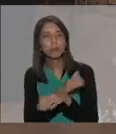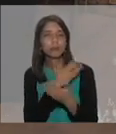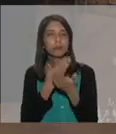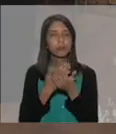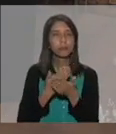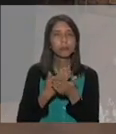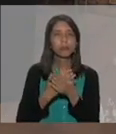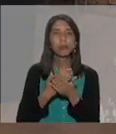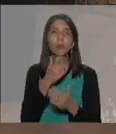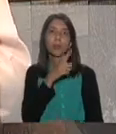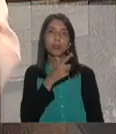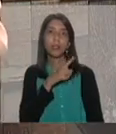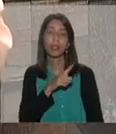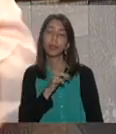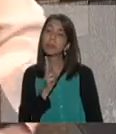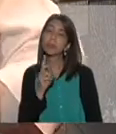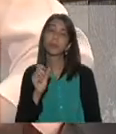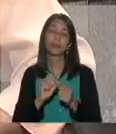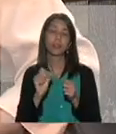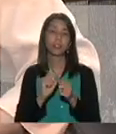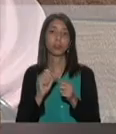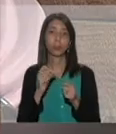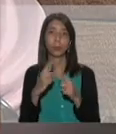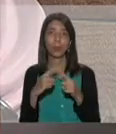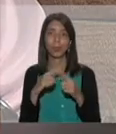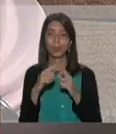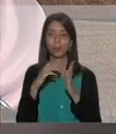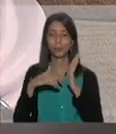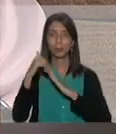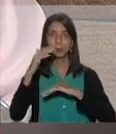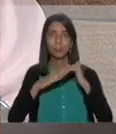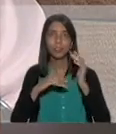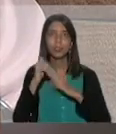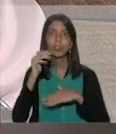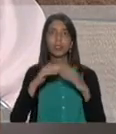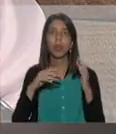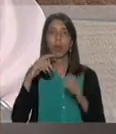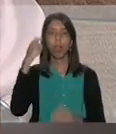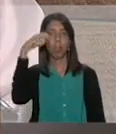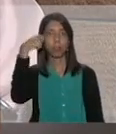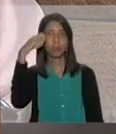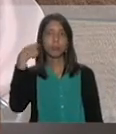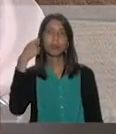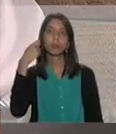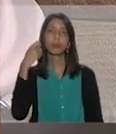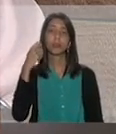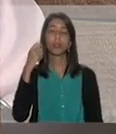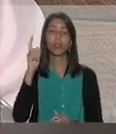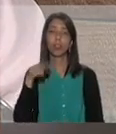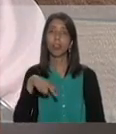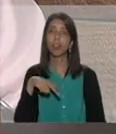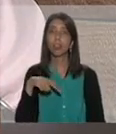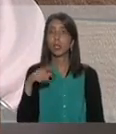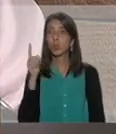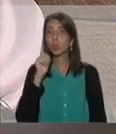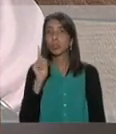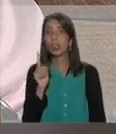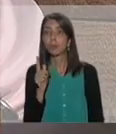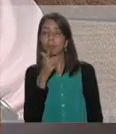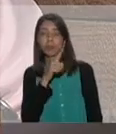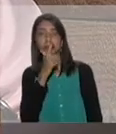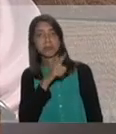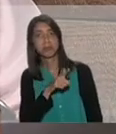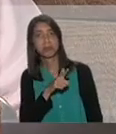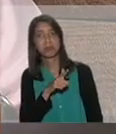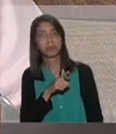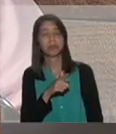burilando esse talento, estudando, Eu fazendo o sempre que você desconfiei fez. disso, na verdade, né? Porque a profissão do ator é uma profissão que